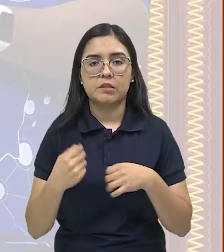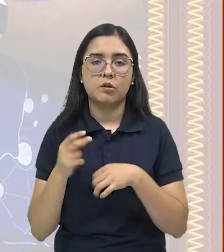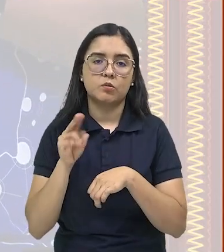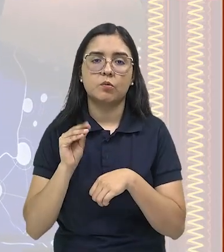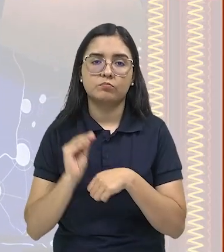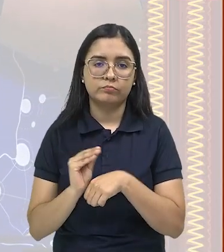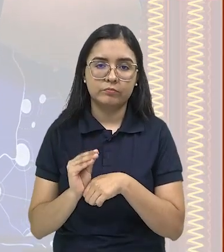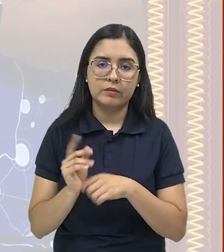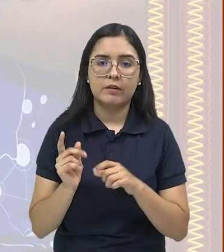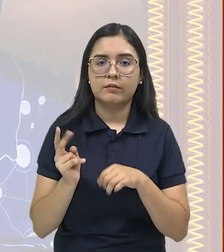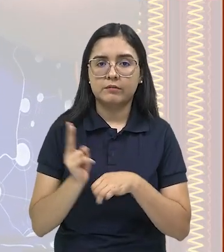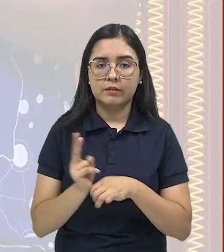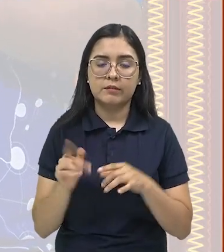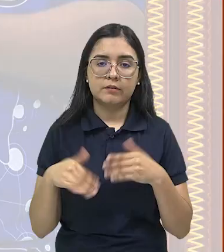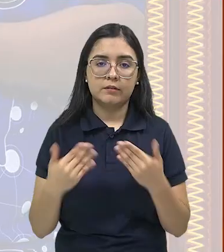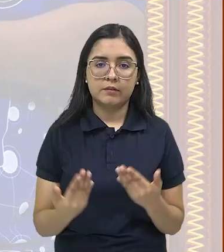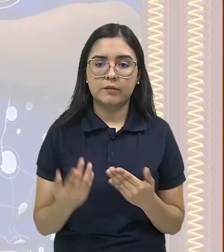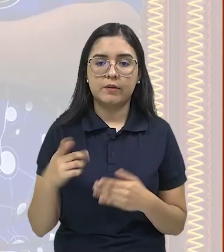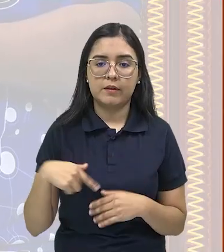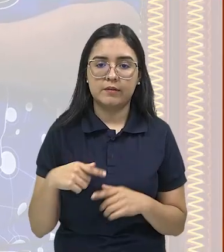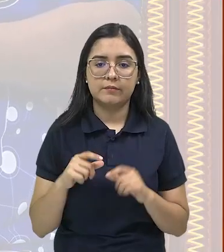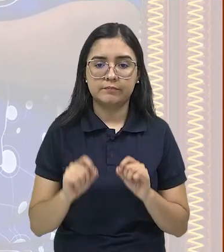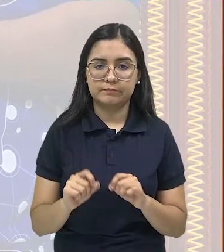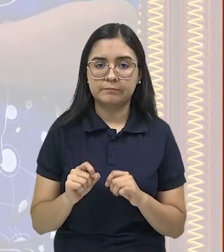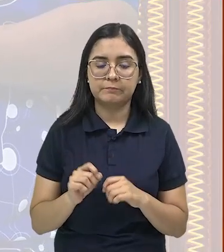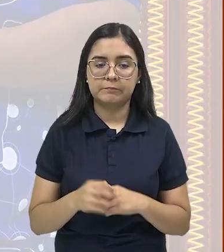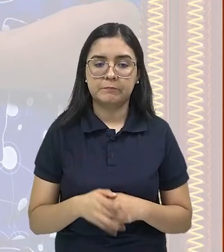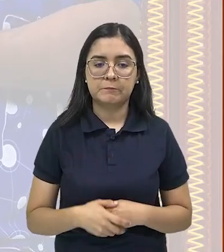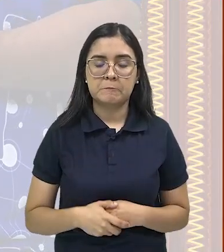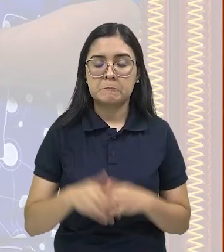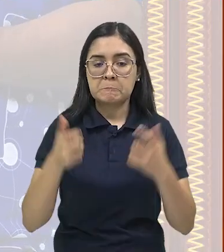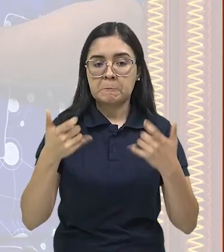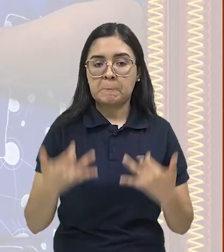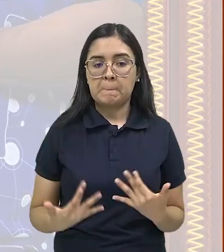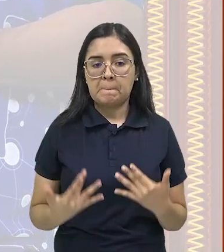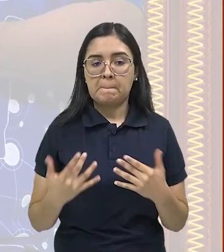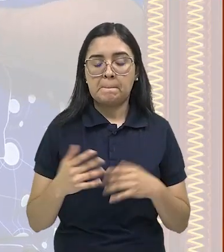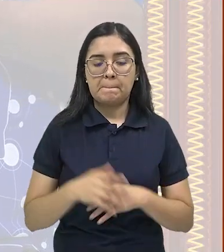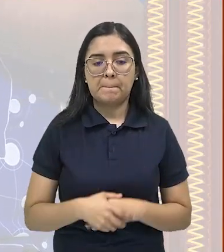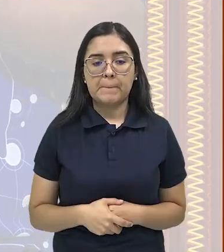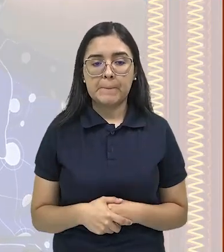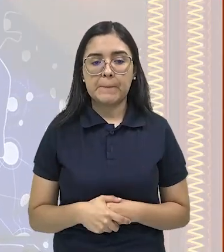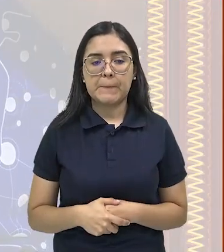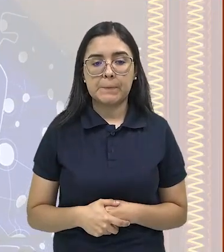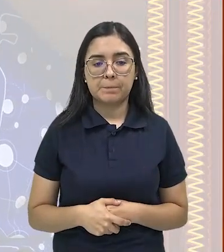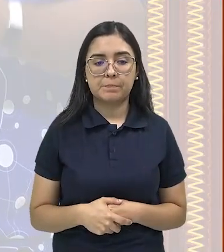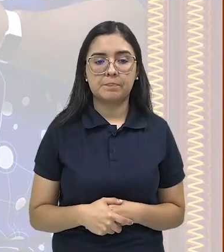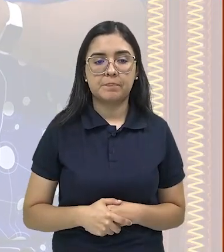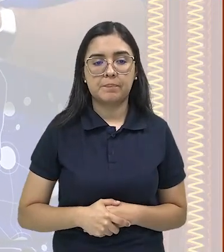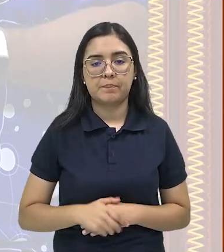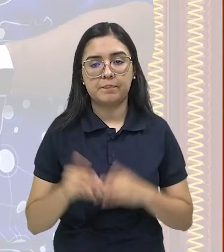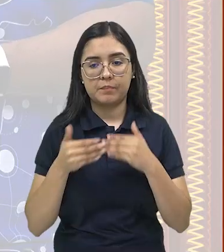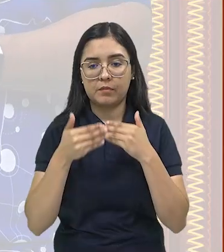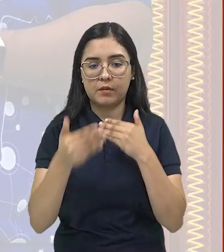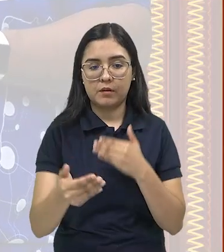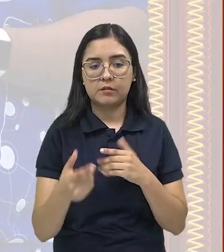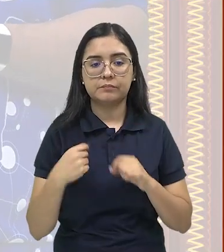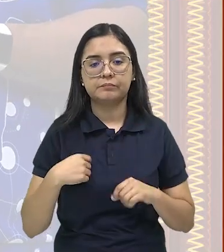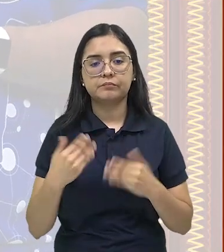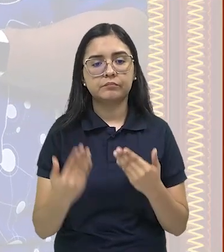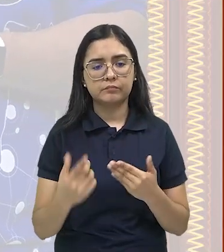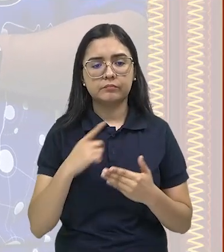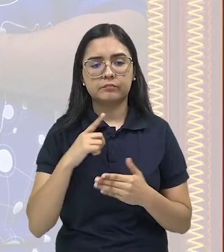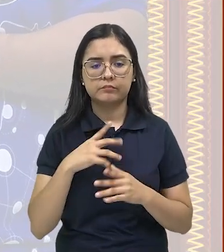tutelado. Basicamente, era esse o recado, tá bom? Então vamos lá, continuando. As medidas